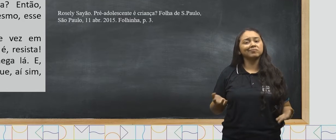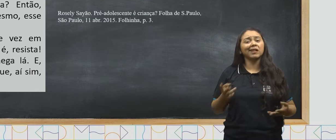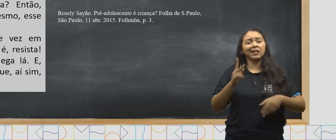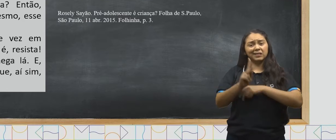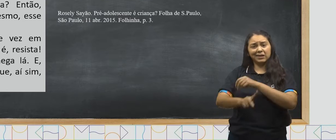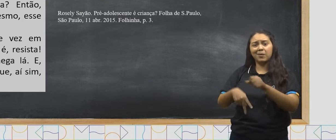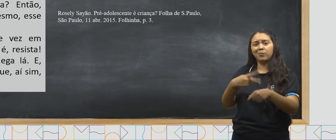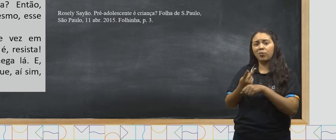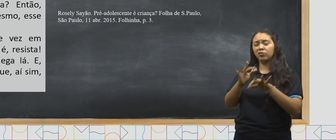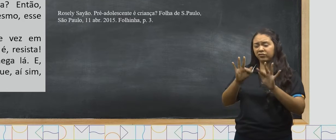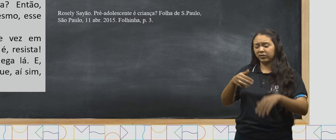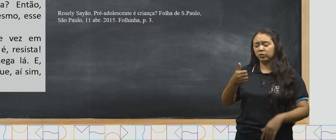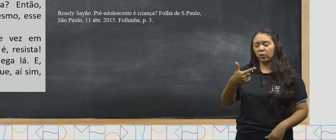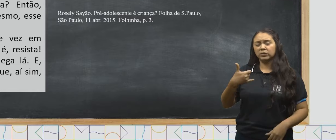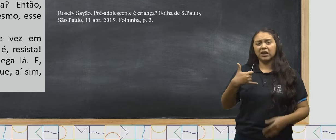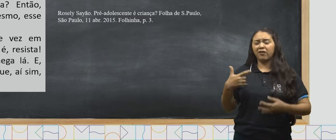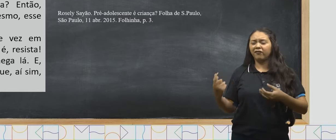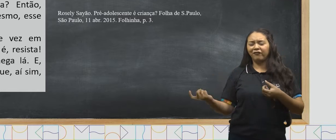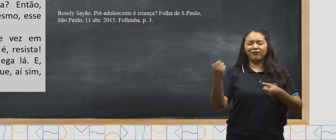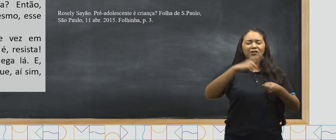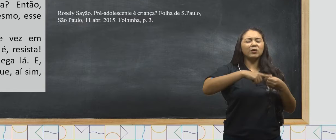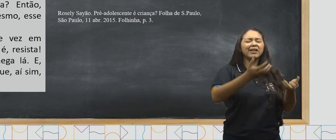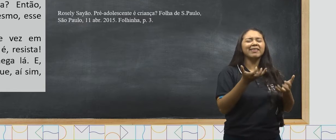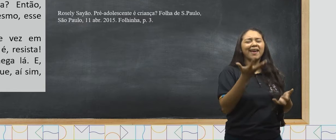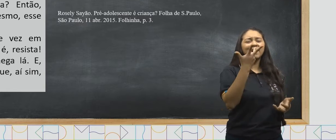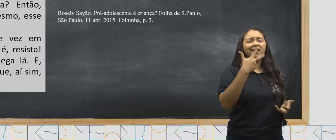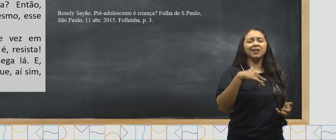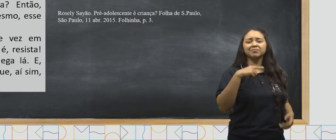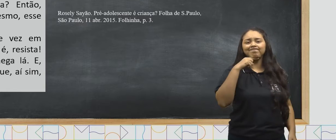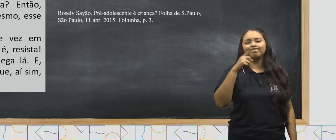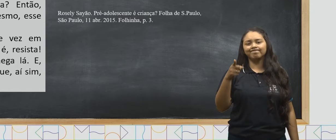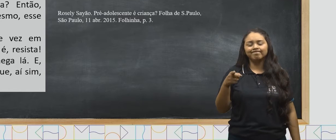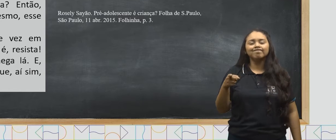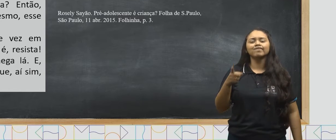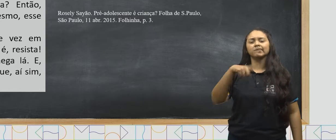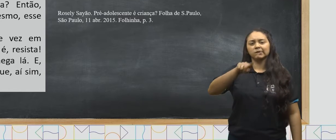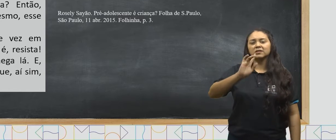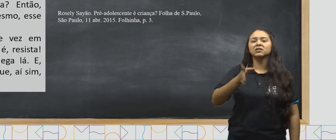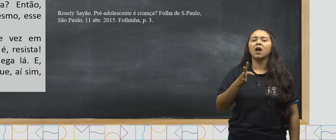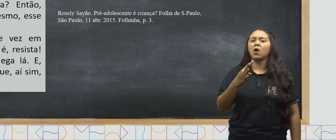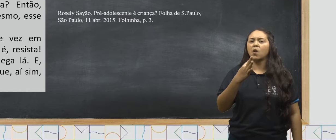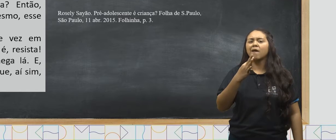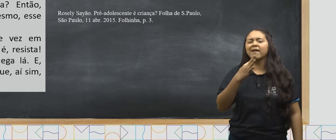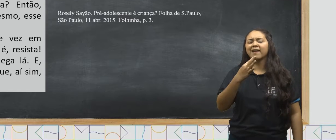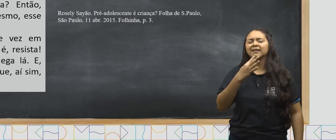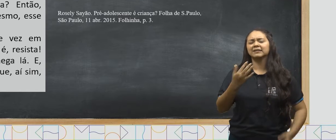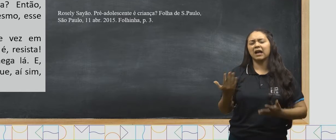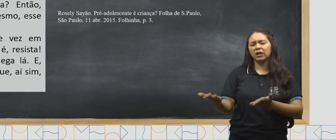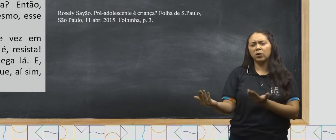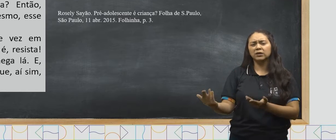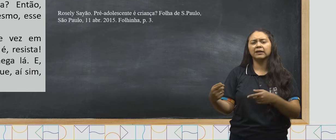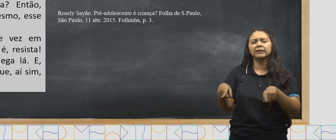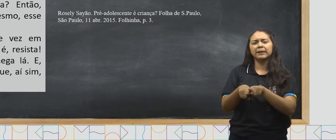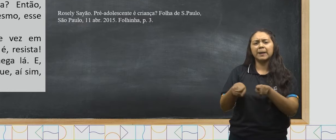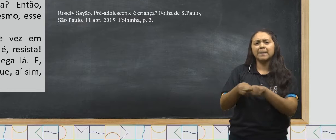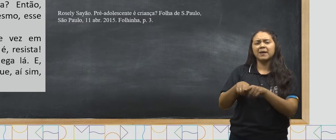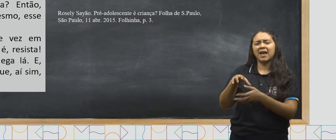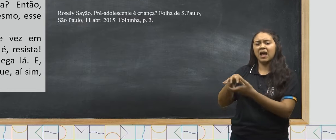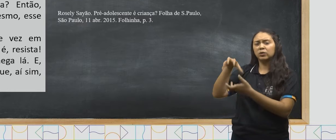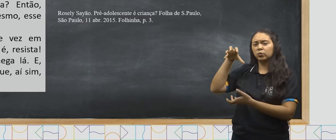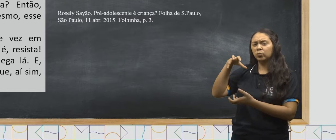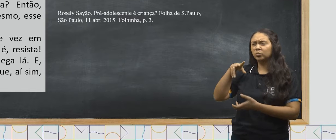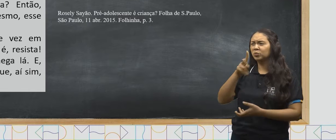Depois disso, não dá mais para voltar atrás. Você deve conhecer adolescentes e até adultos que